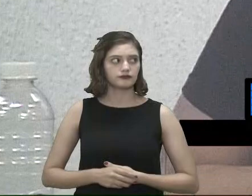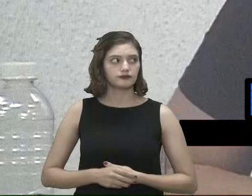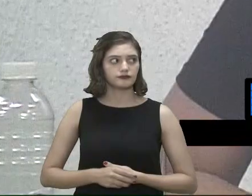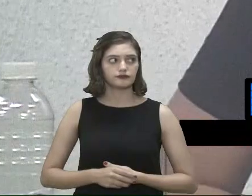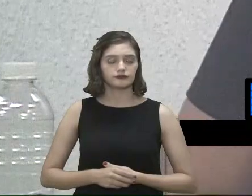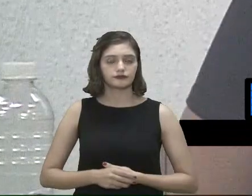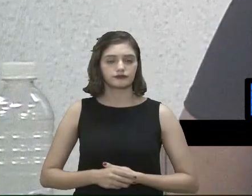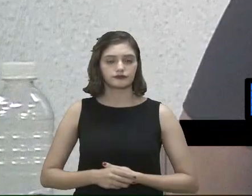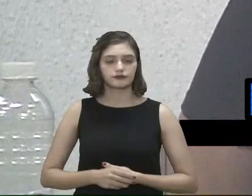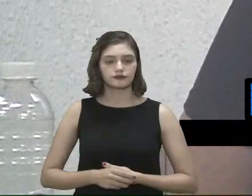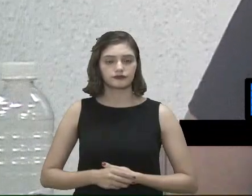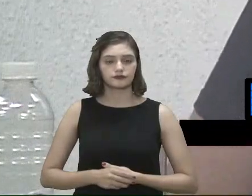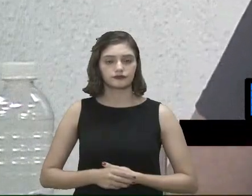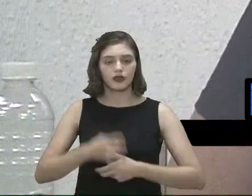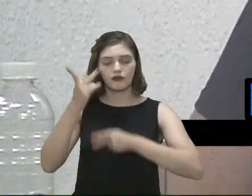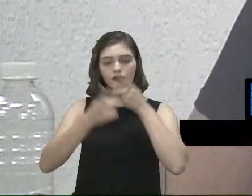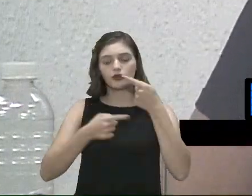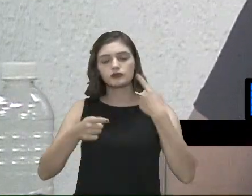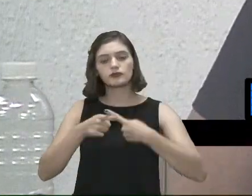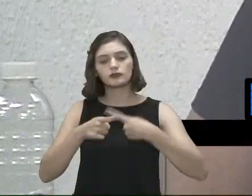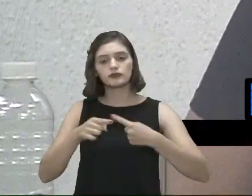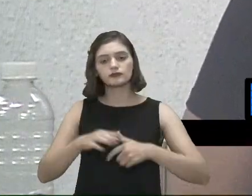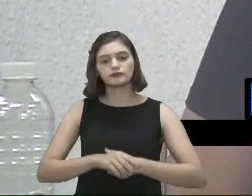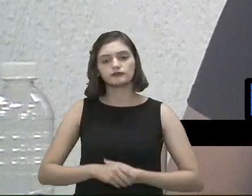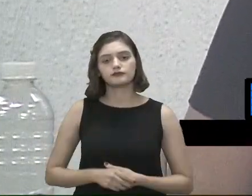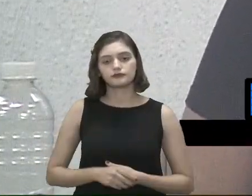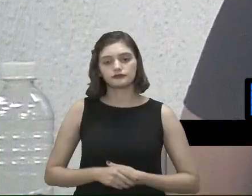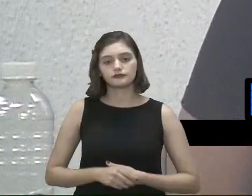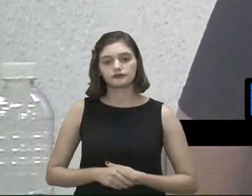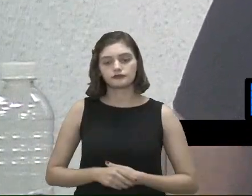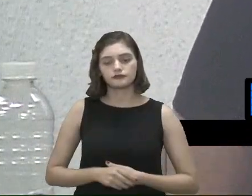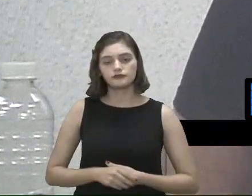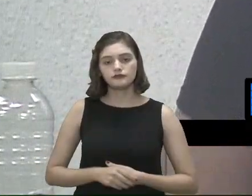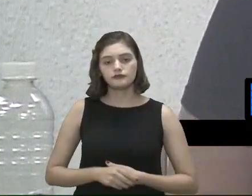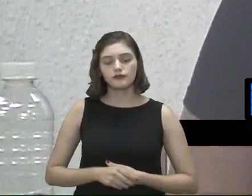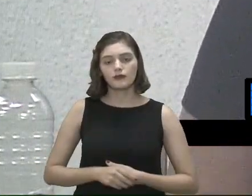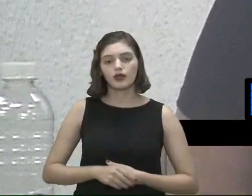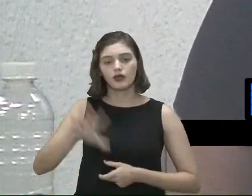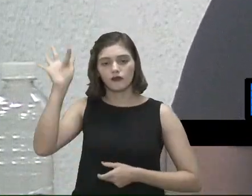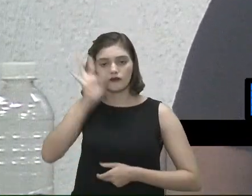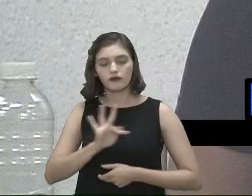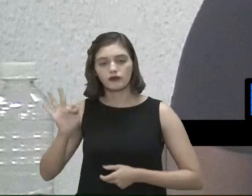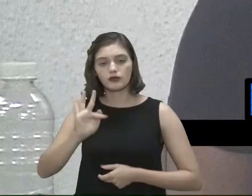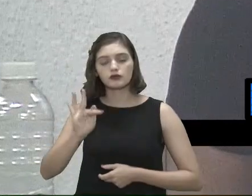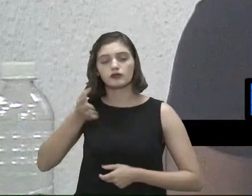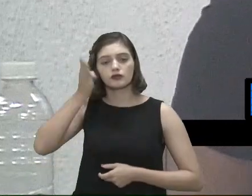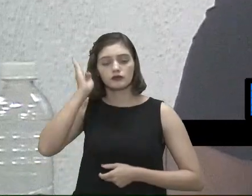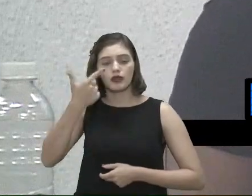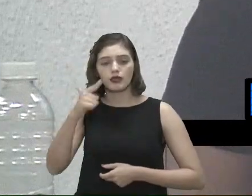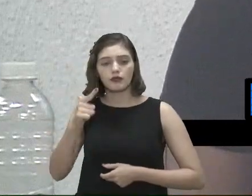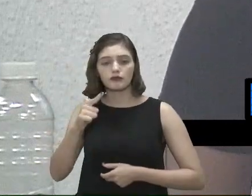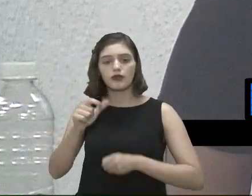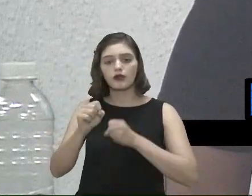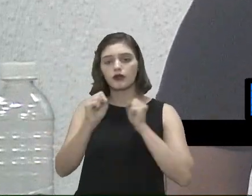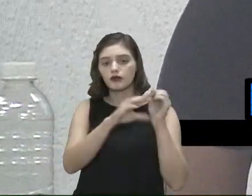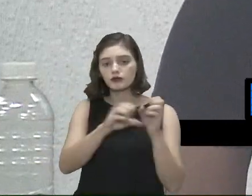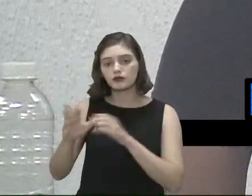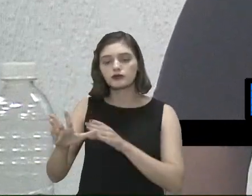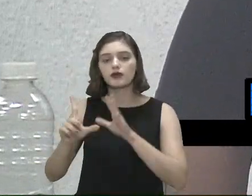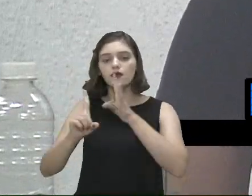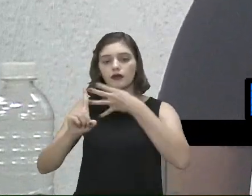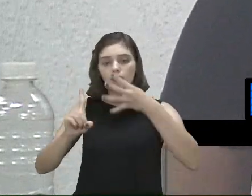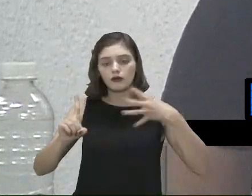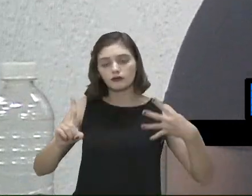né? E eu digo isso porque na própria Universidade de Taubaté não há uma capacitação para lidar com pessoas